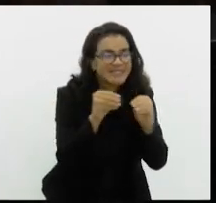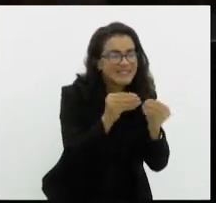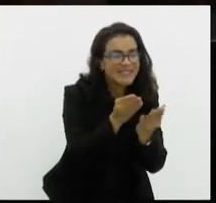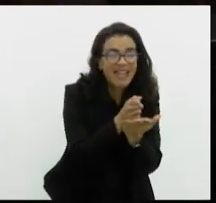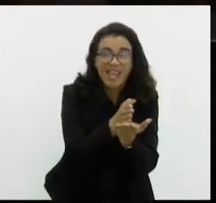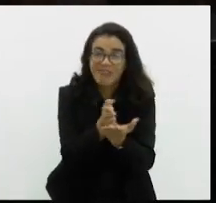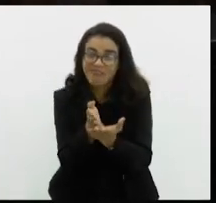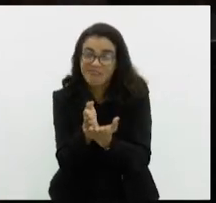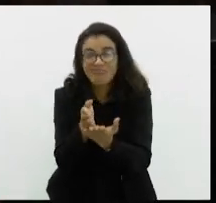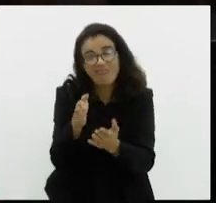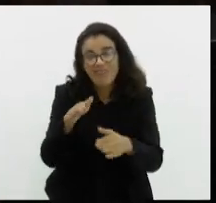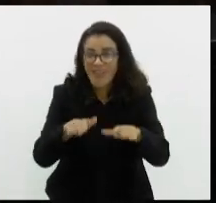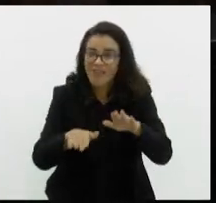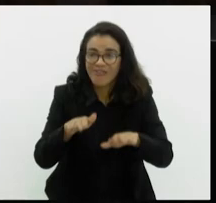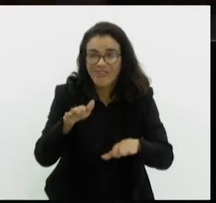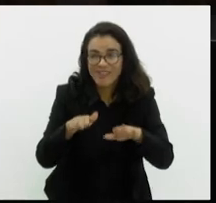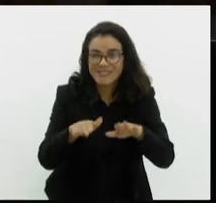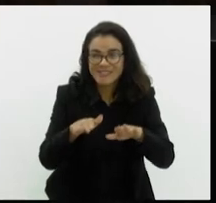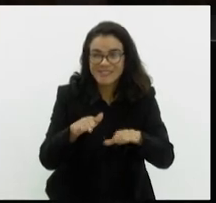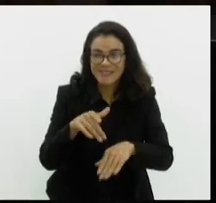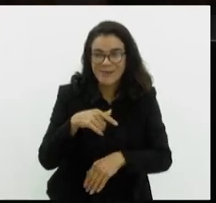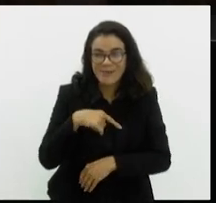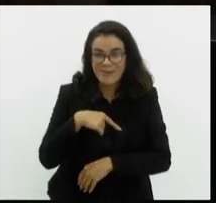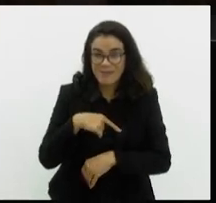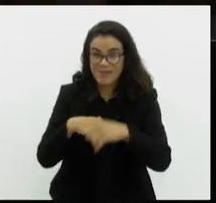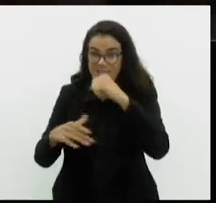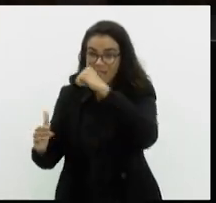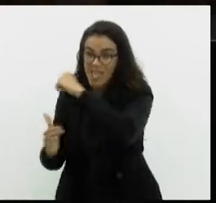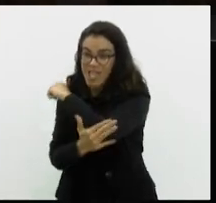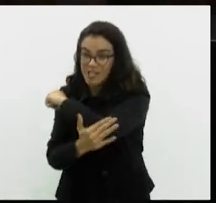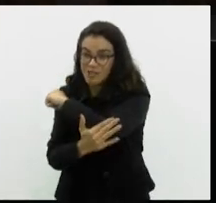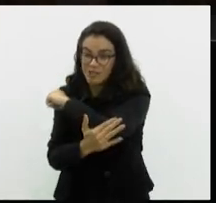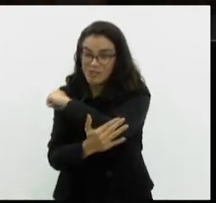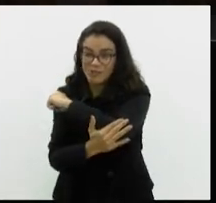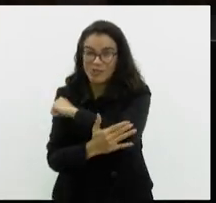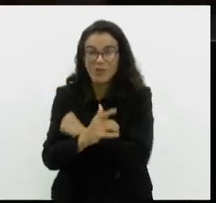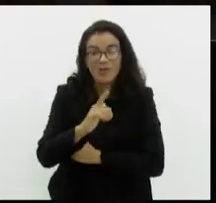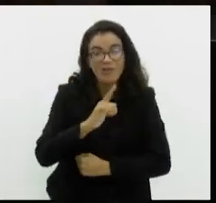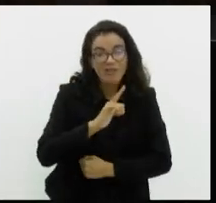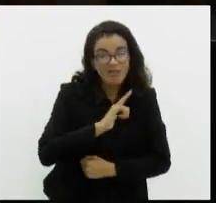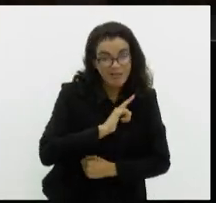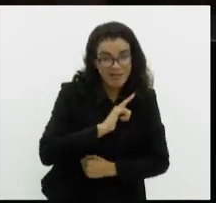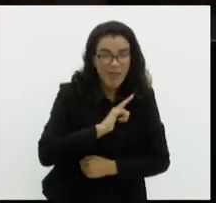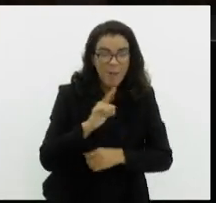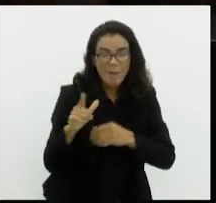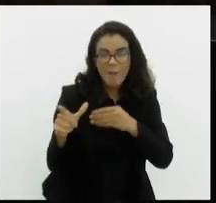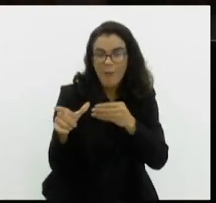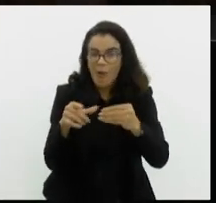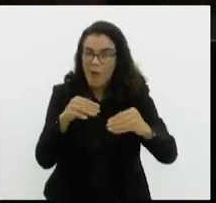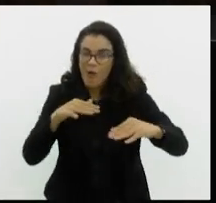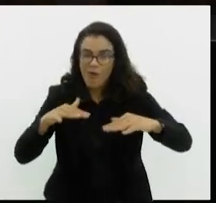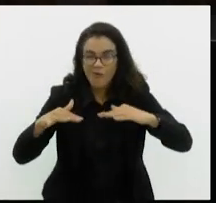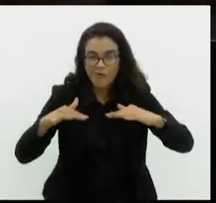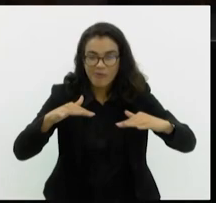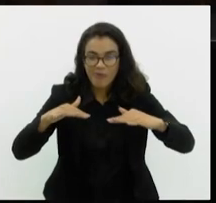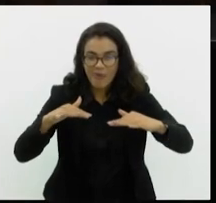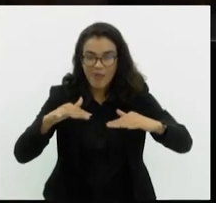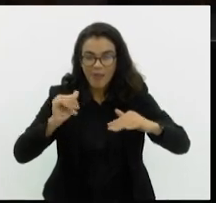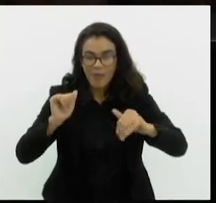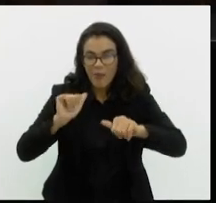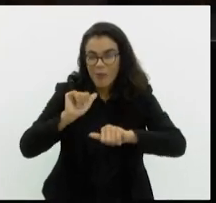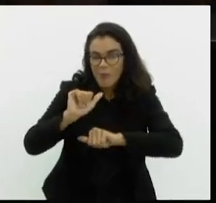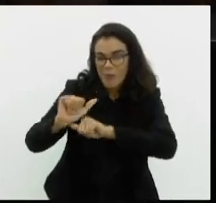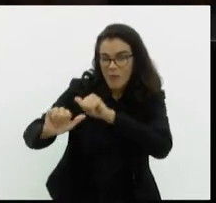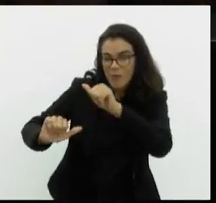um talvez. A gente tem Exu, a gente tem movimento, a gente tem possibilidade de mudar as